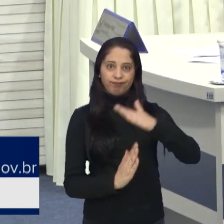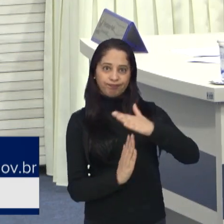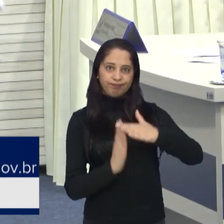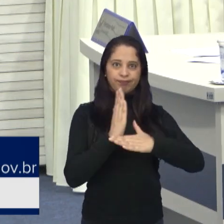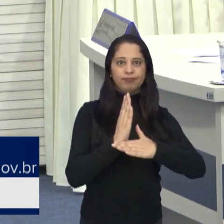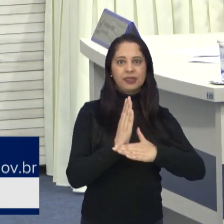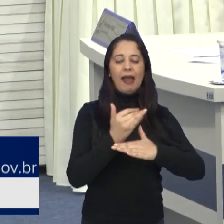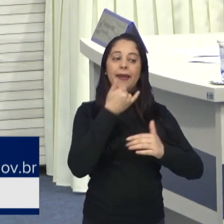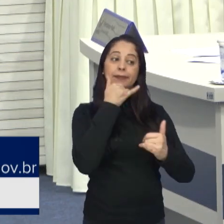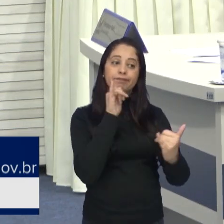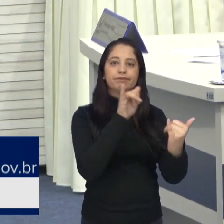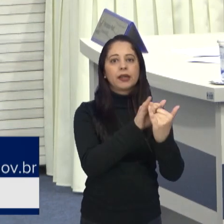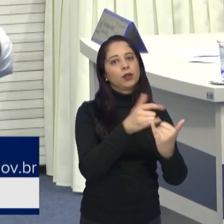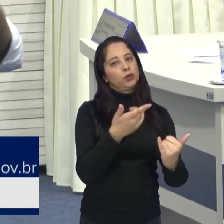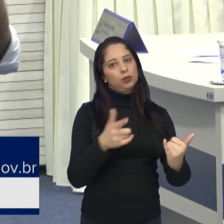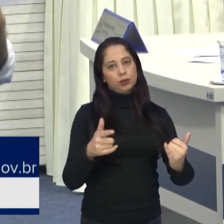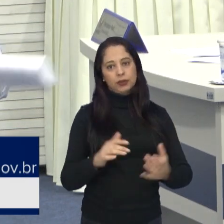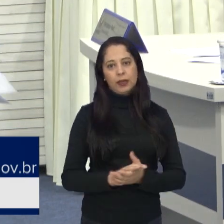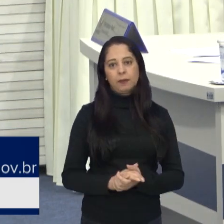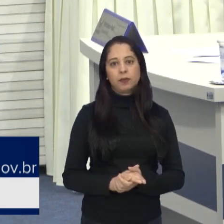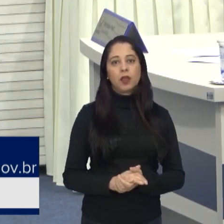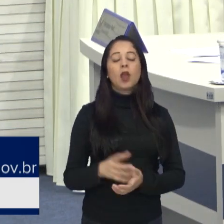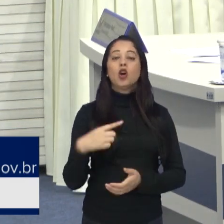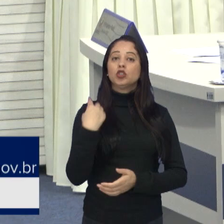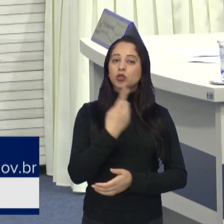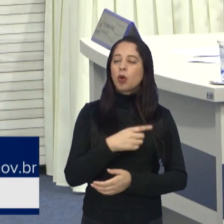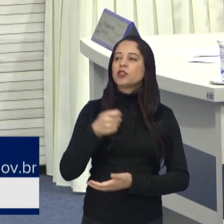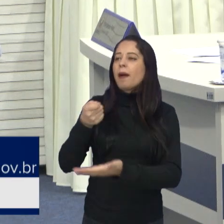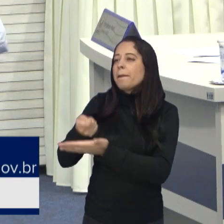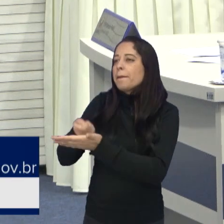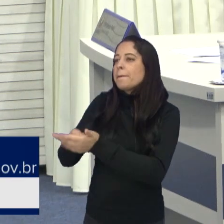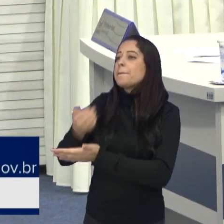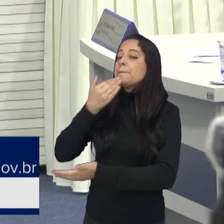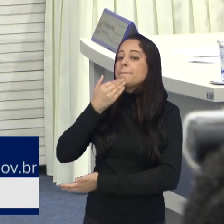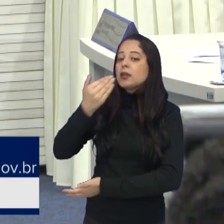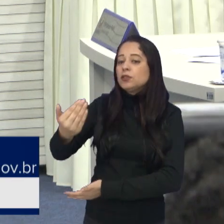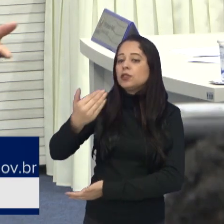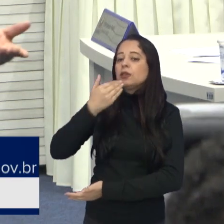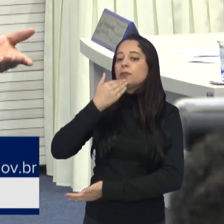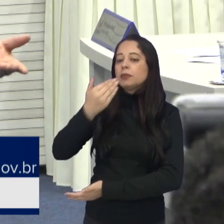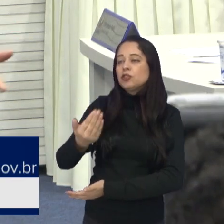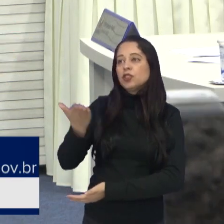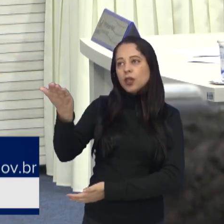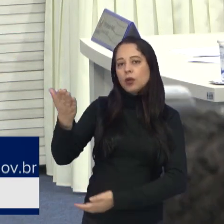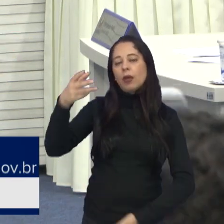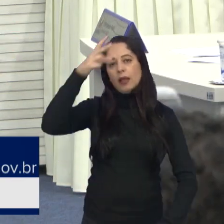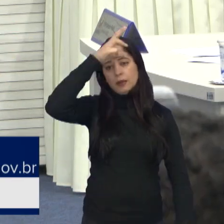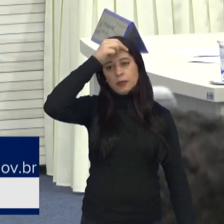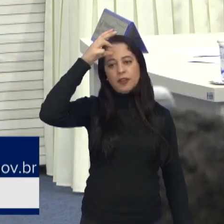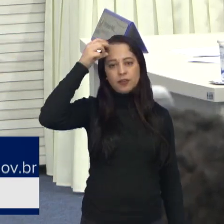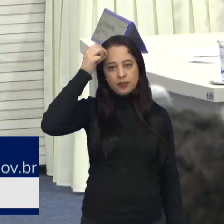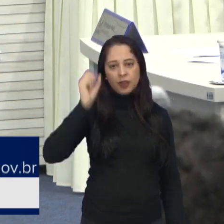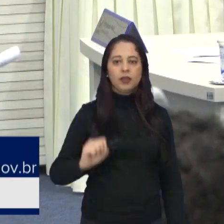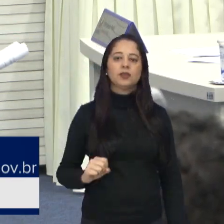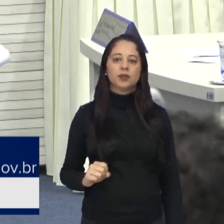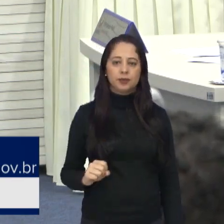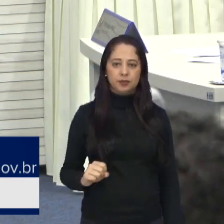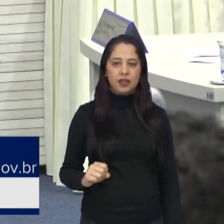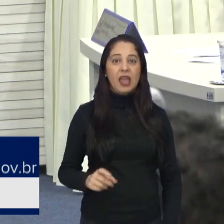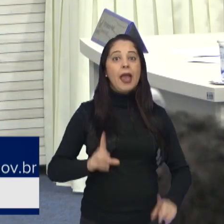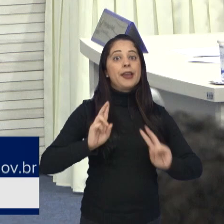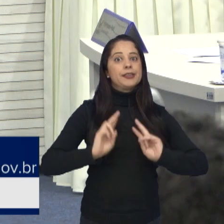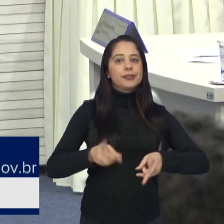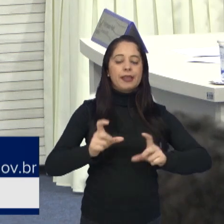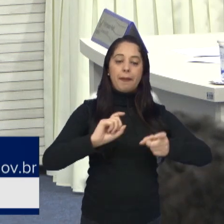Então, foi um trabalho que nós fizemos, viemos cobrando o prefeito aqui muito tempo, Vossa Excelência sabe disso. Quantas vezes em reunião